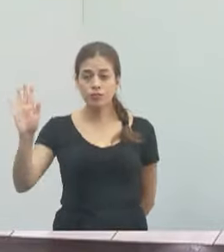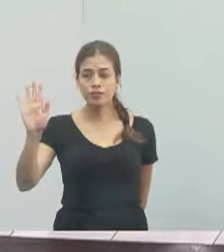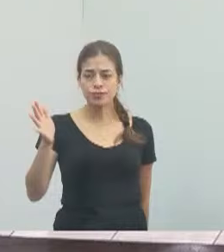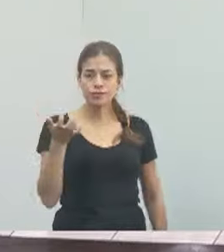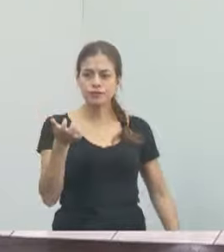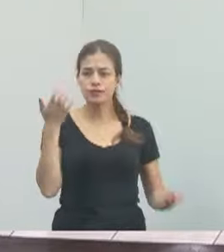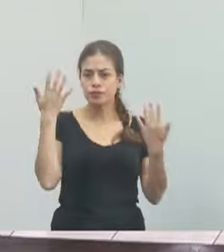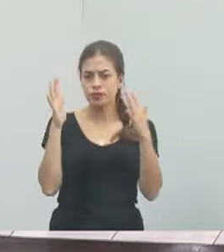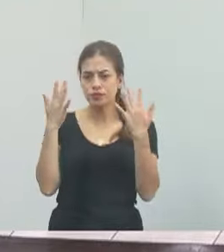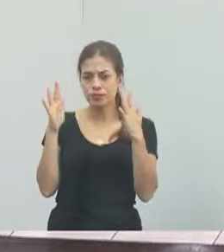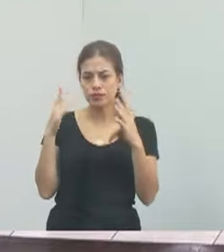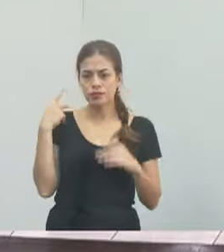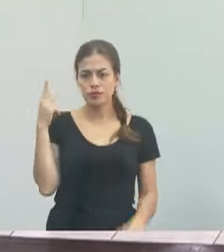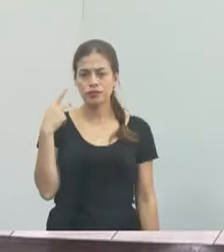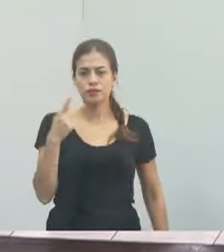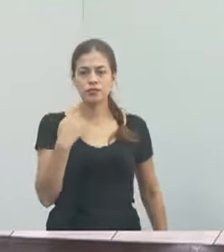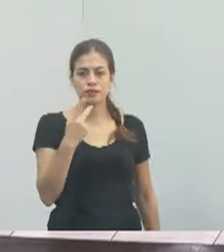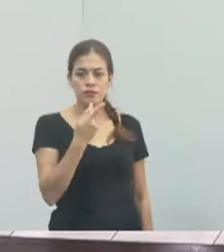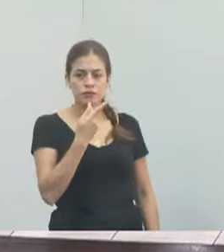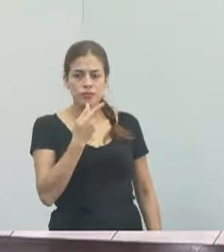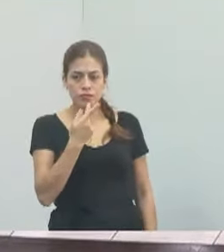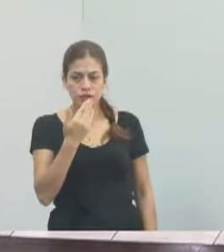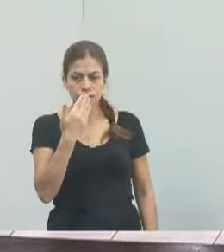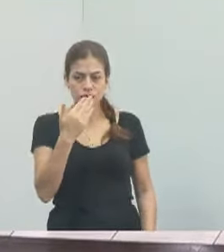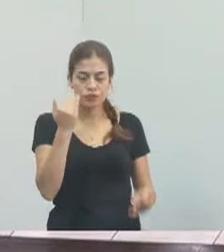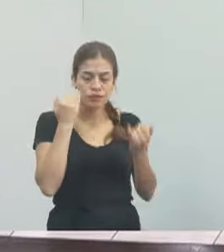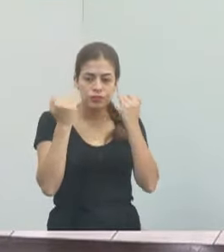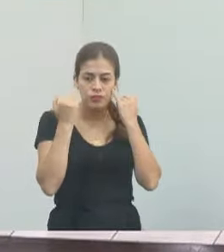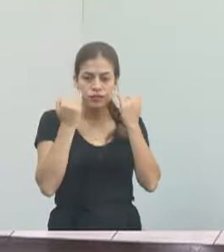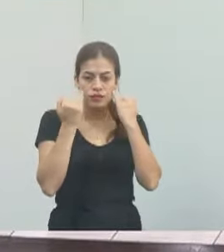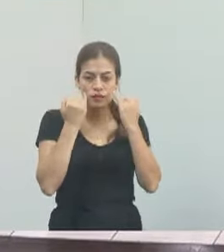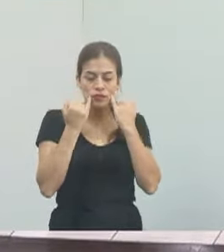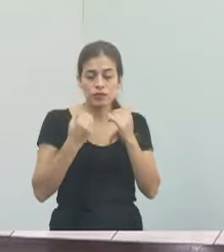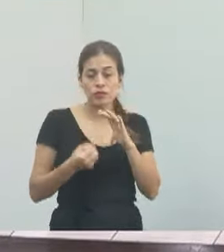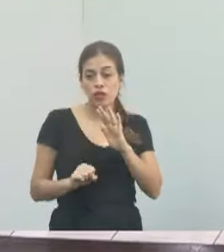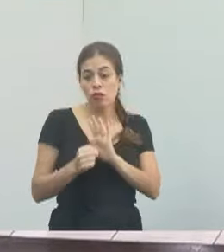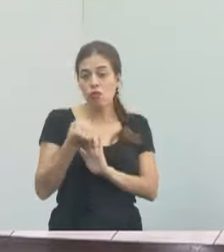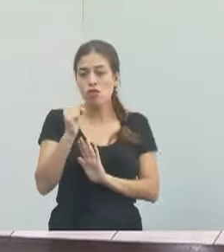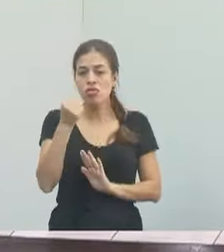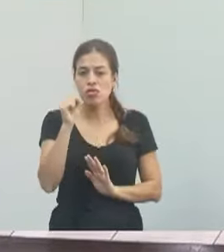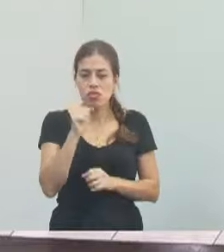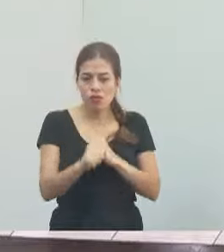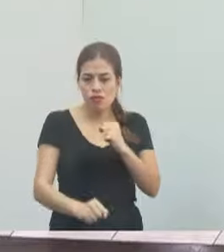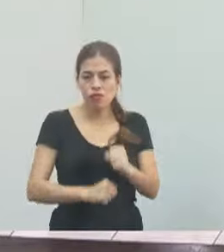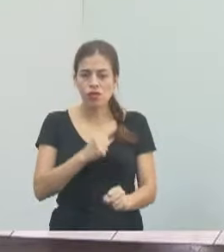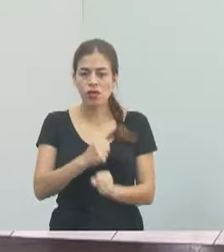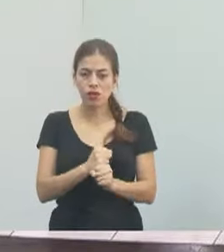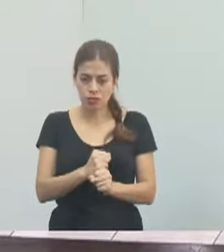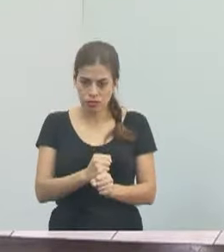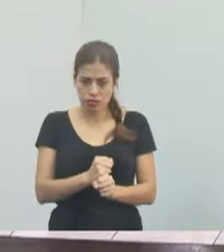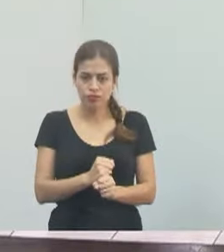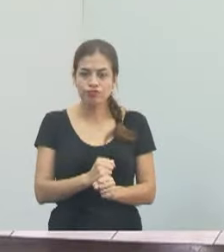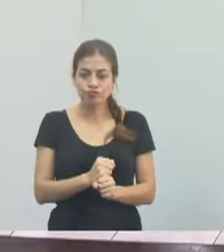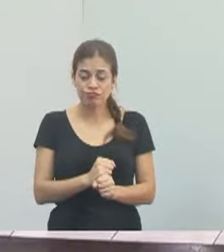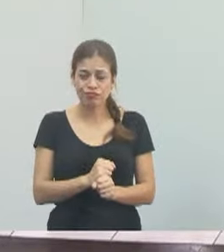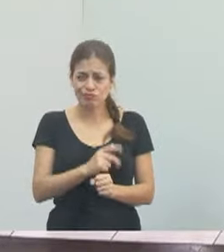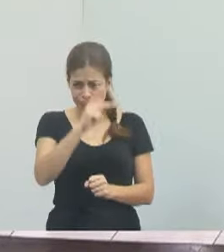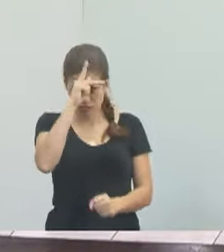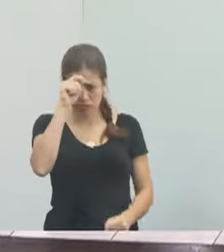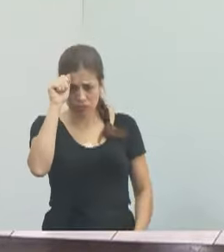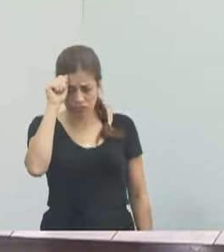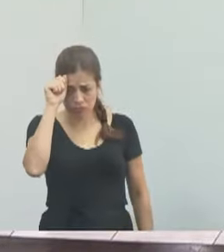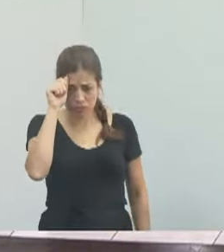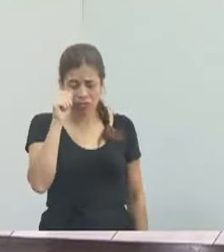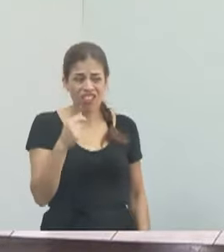parabenizar o vereador Hernani por esse pedido de informação e dizer que é o oitavo ano do governo né Tem um um ditado que diz que